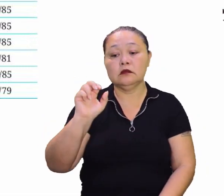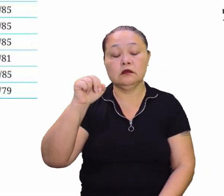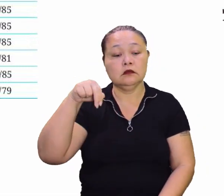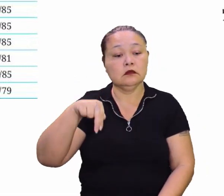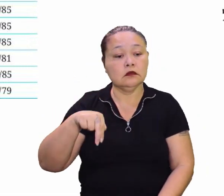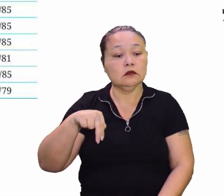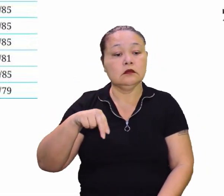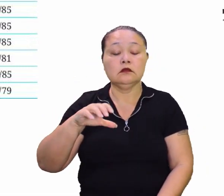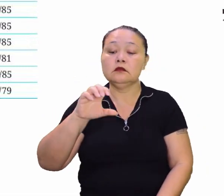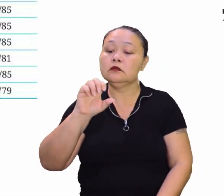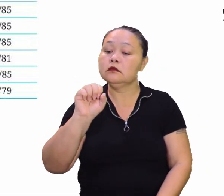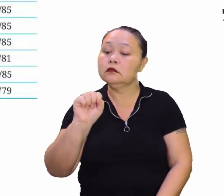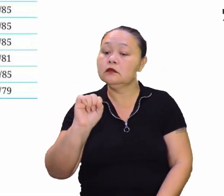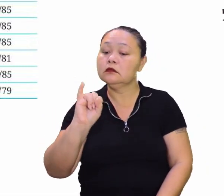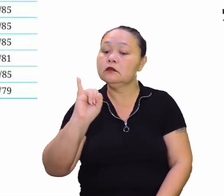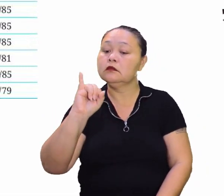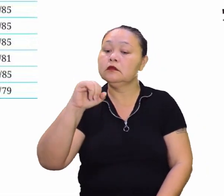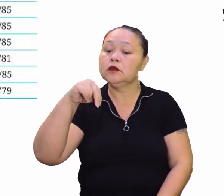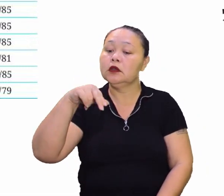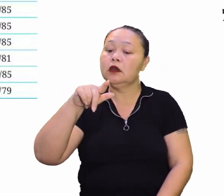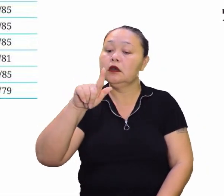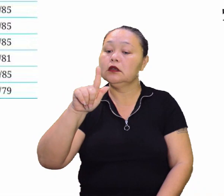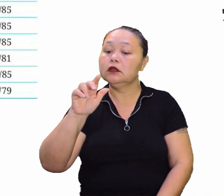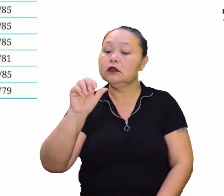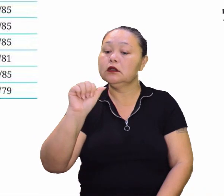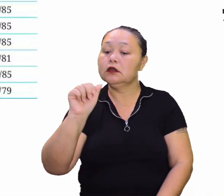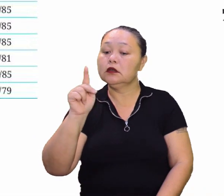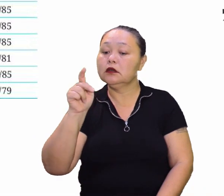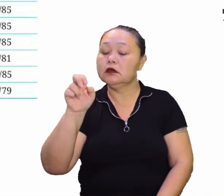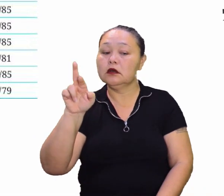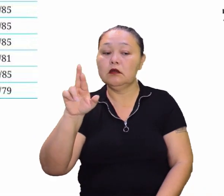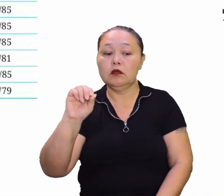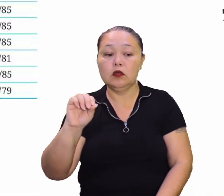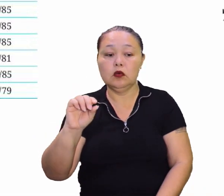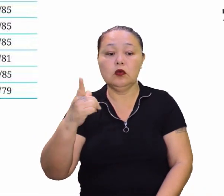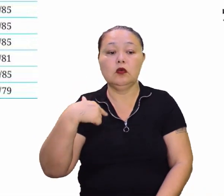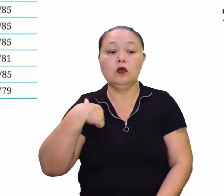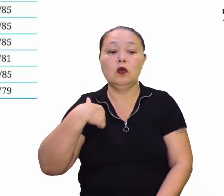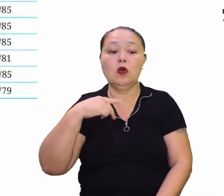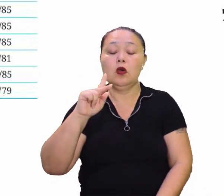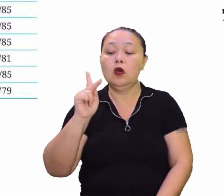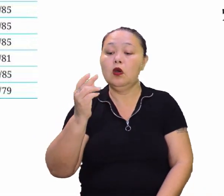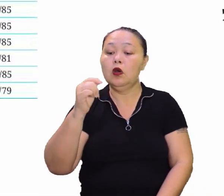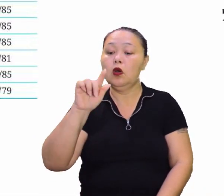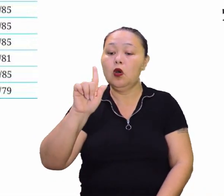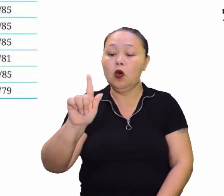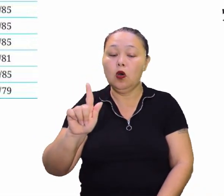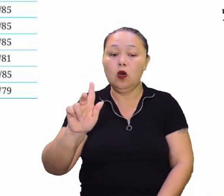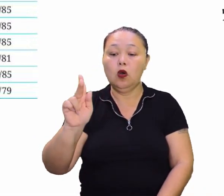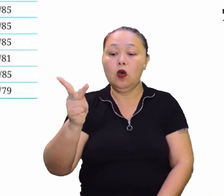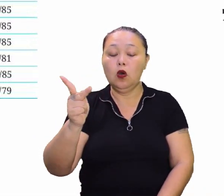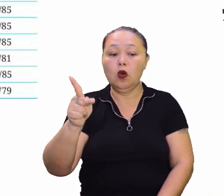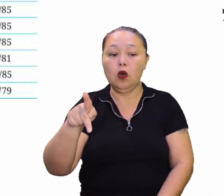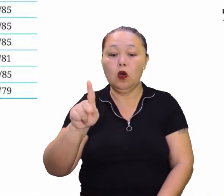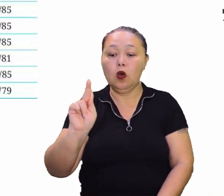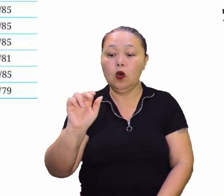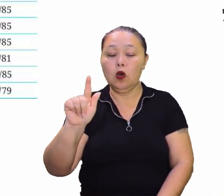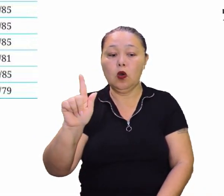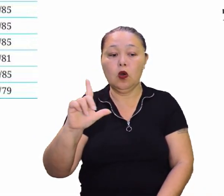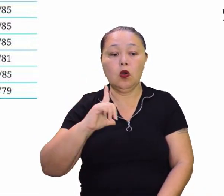Sul. E aí a gente colocou 2 países desenvolvidos, Estados Unidos e Austrália. E